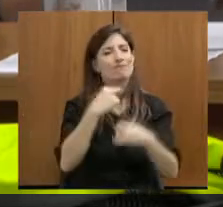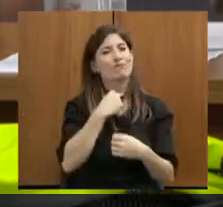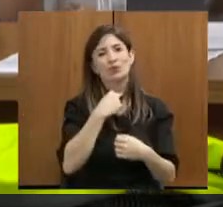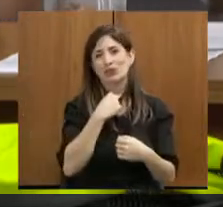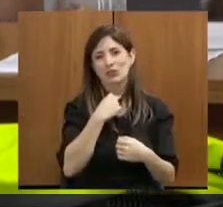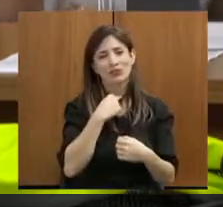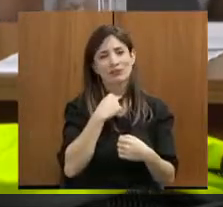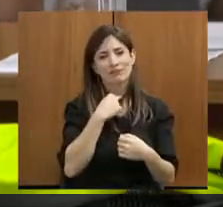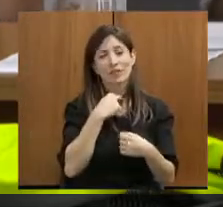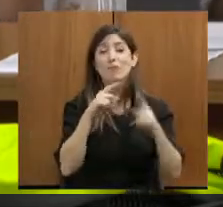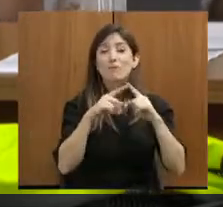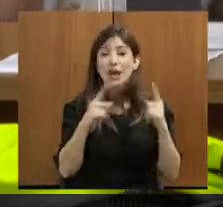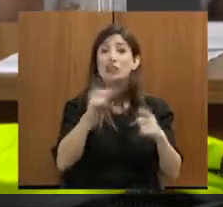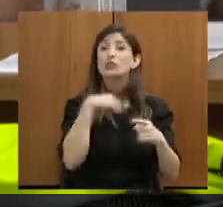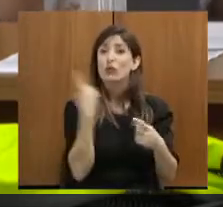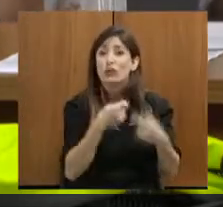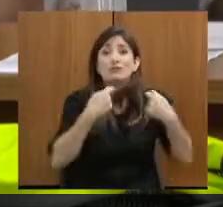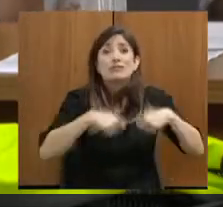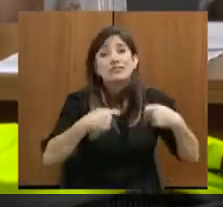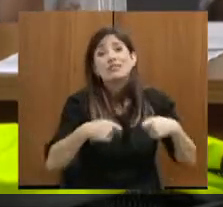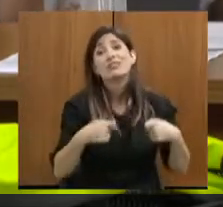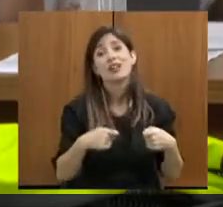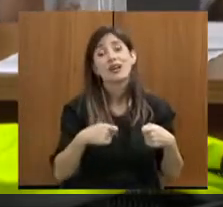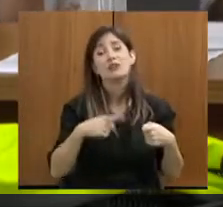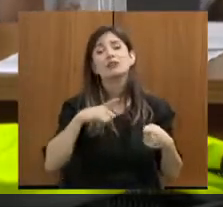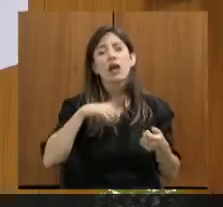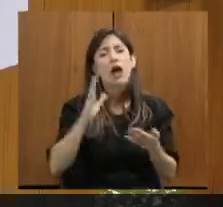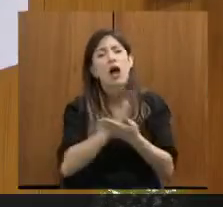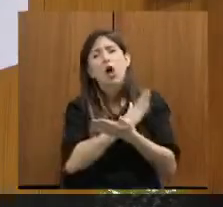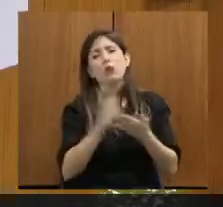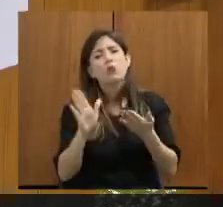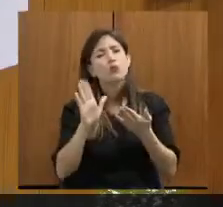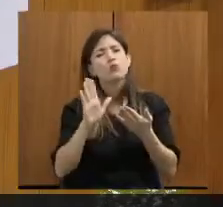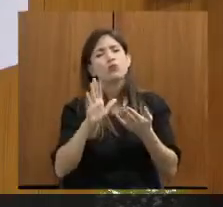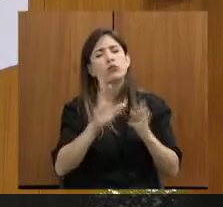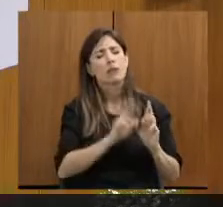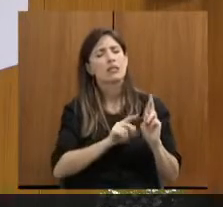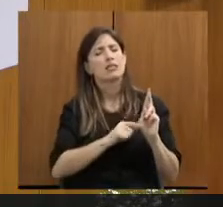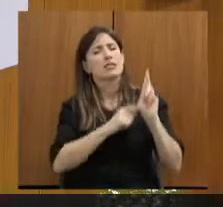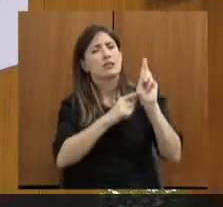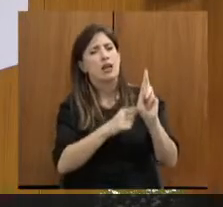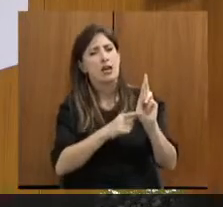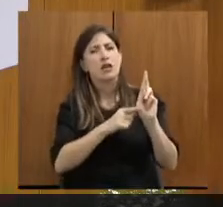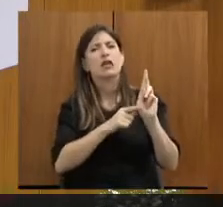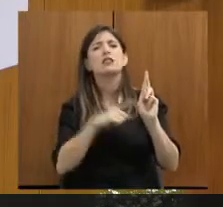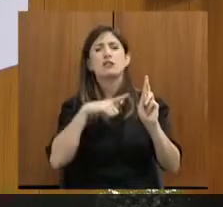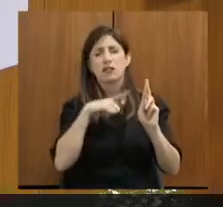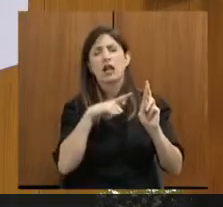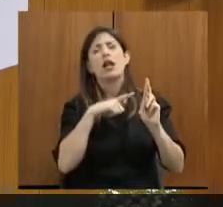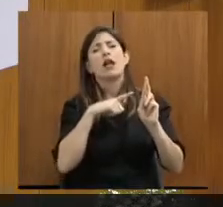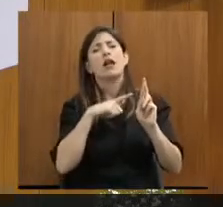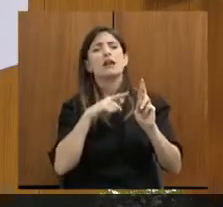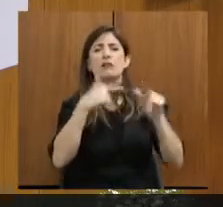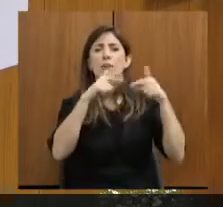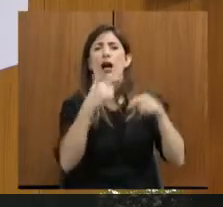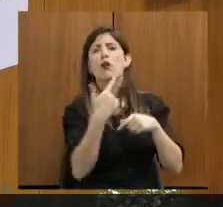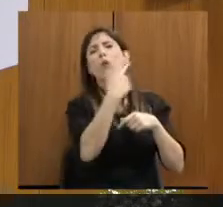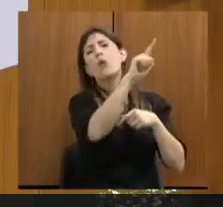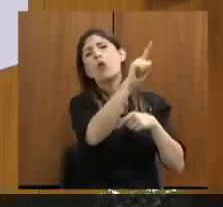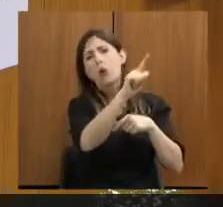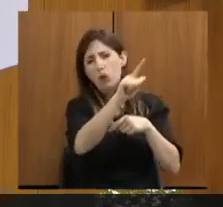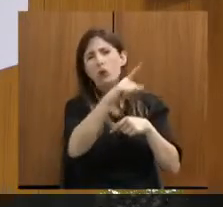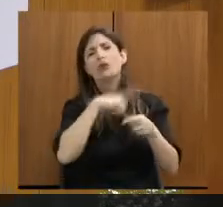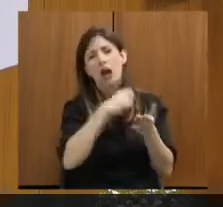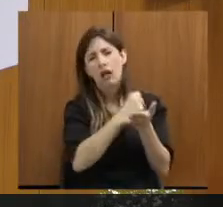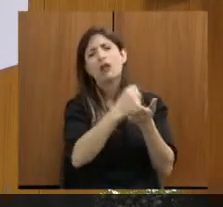a gente vive disso né Tem sacerdotes que não que trabalham fora de carteira assinada tudo direitinho mas a maioria dos sacerdotes